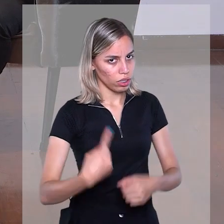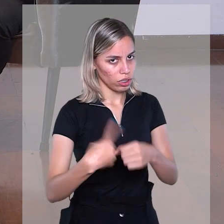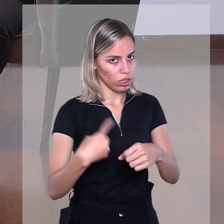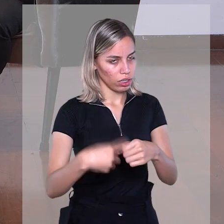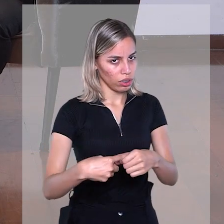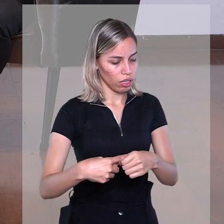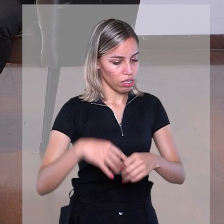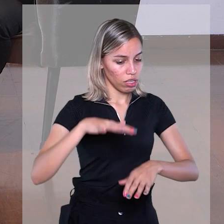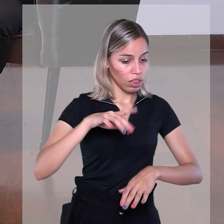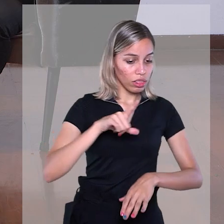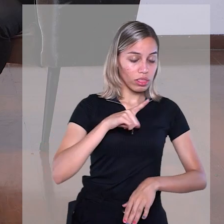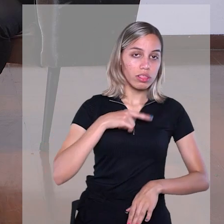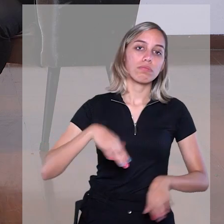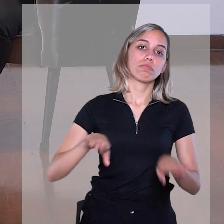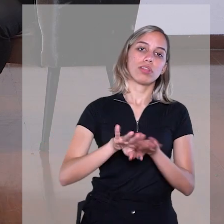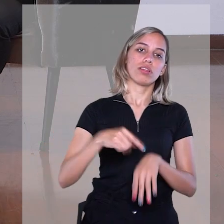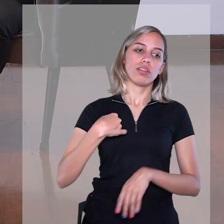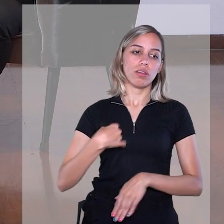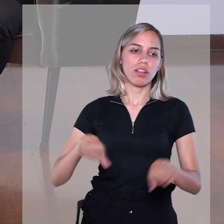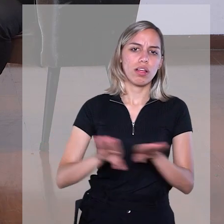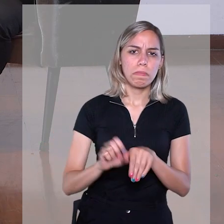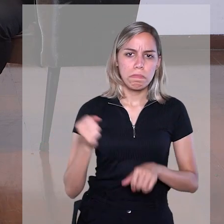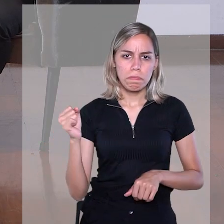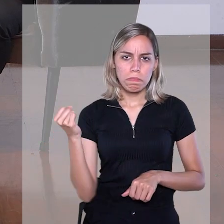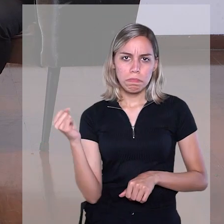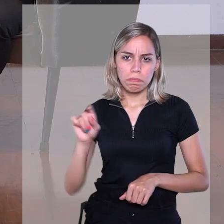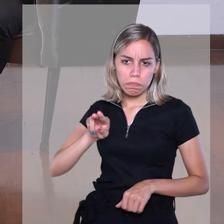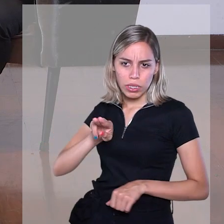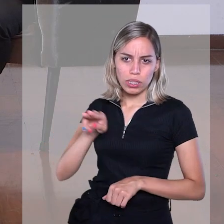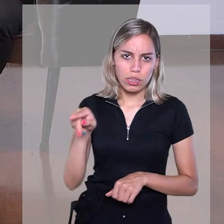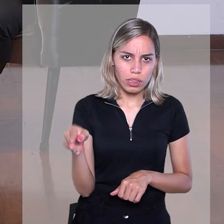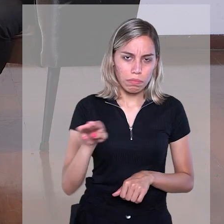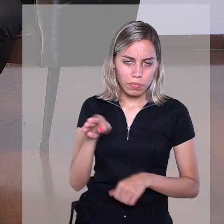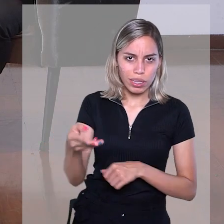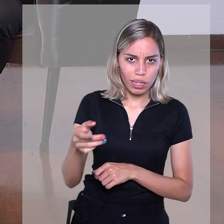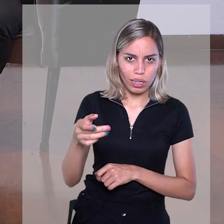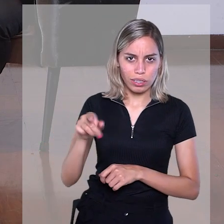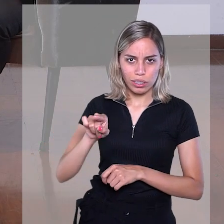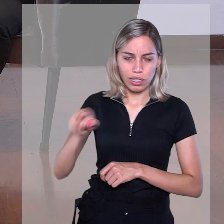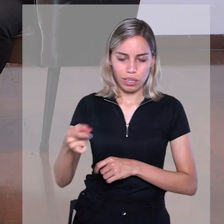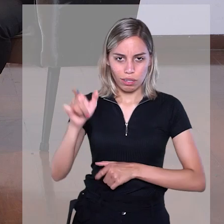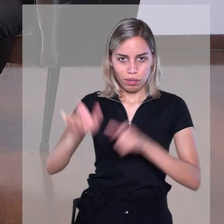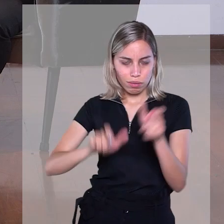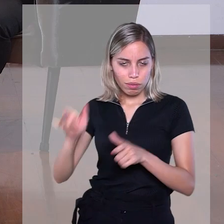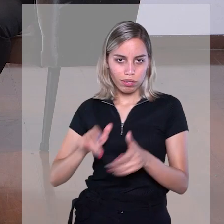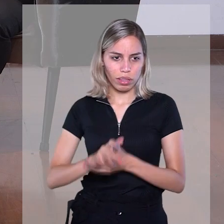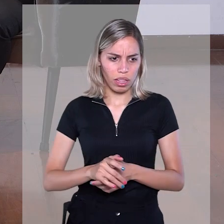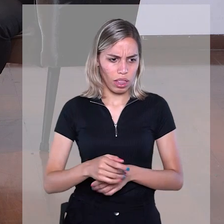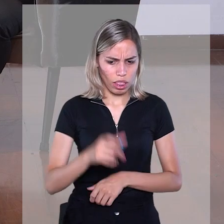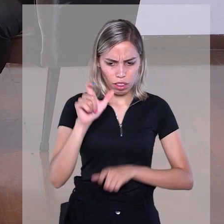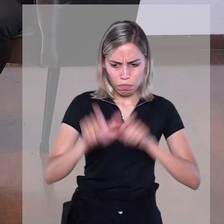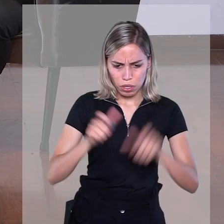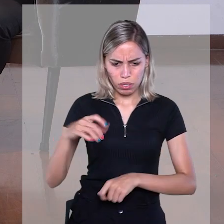sempre com pressa. Todas têm pressa, muita, às vezes muitíssima. Mesmo eu que me gabo de ser do tempo lento,